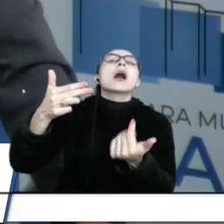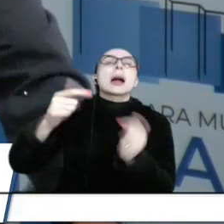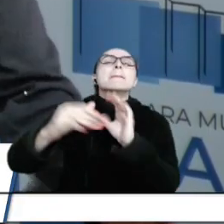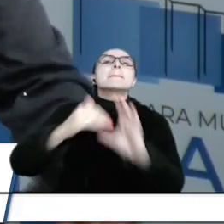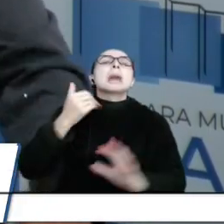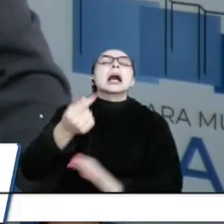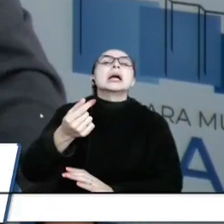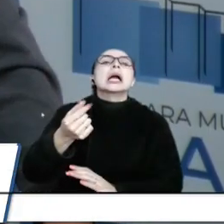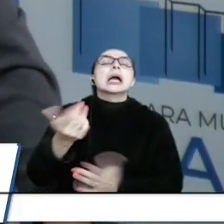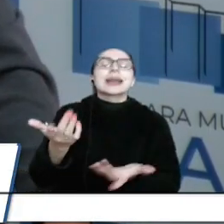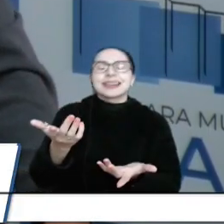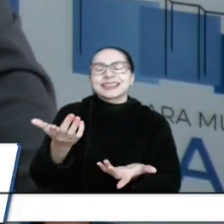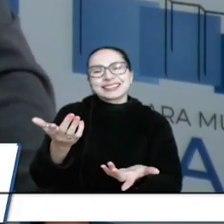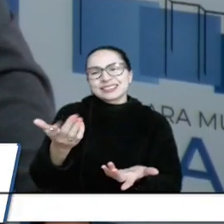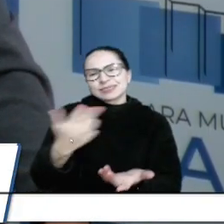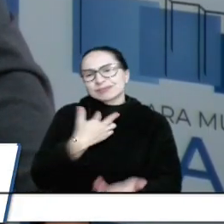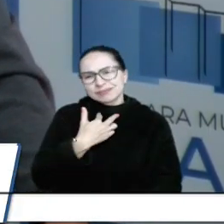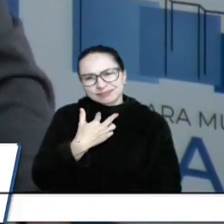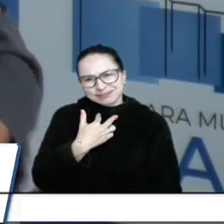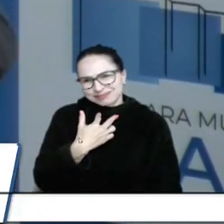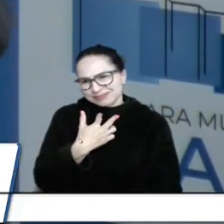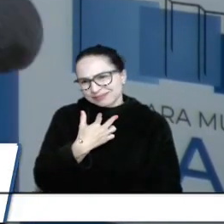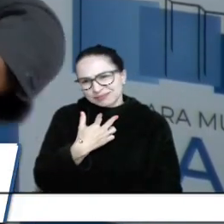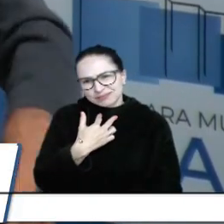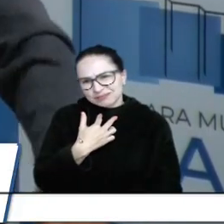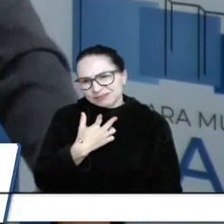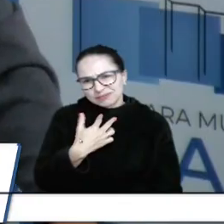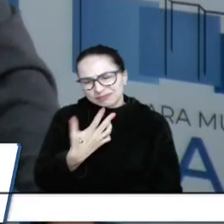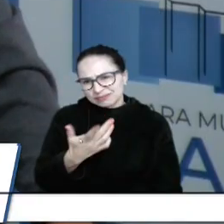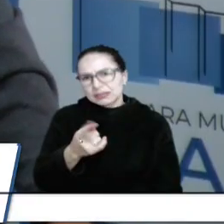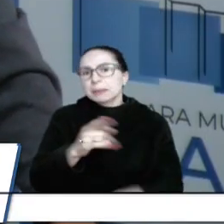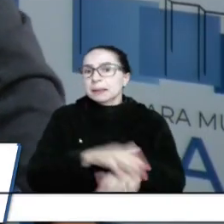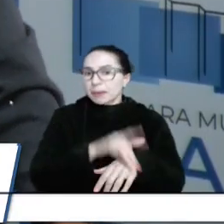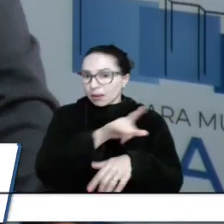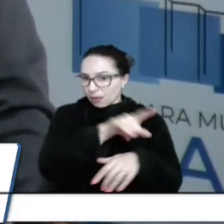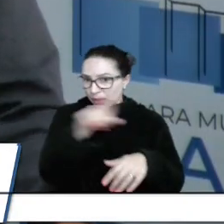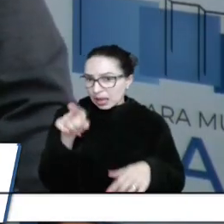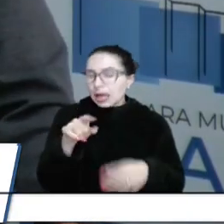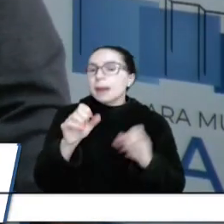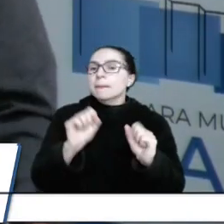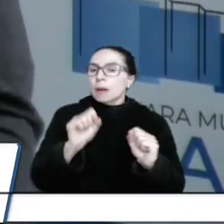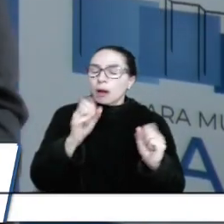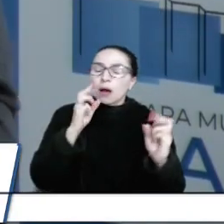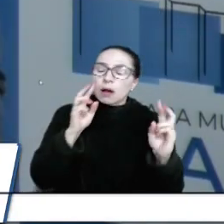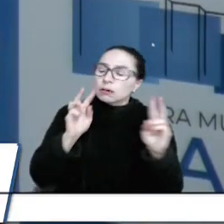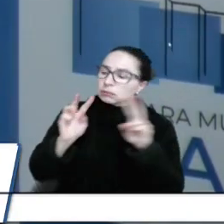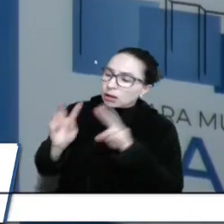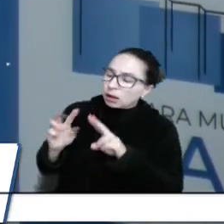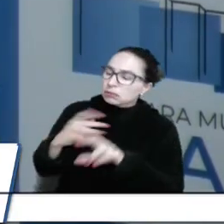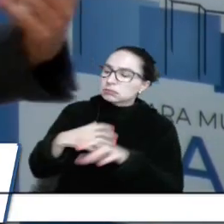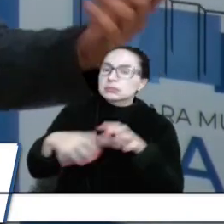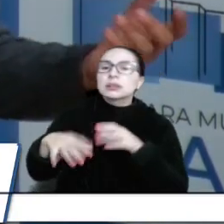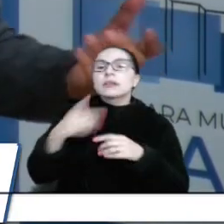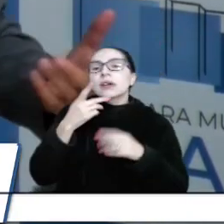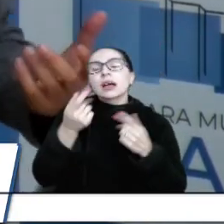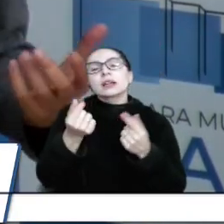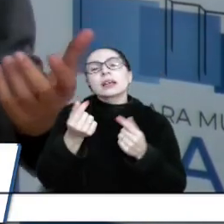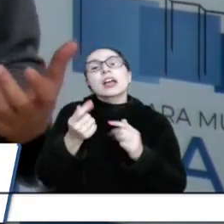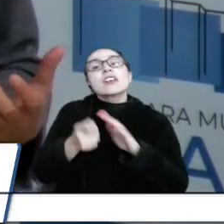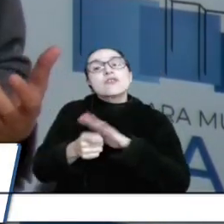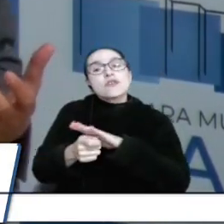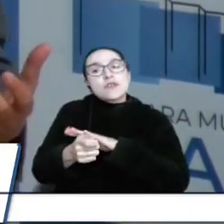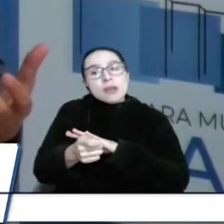está... A gente não pode fazer isso. Mas eles podem sim olhar, porque fala de dinheiro. Investe-se